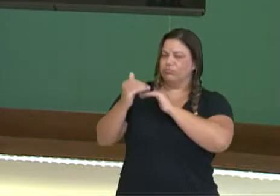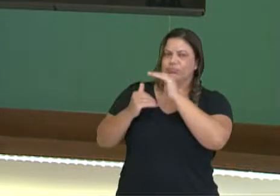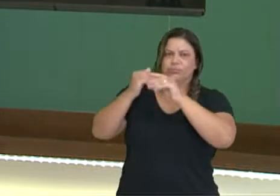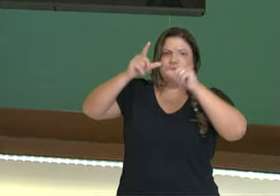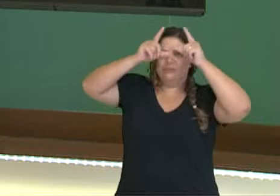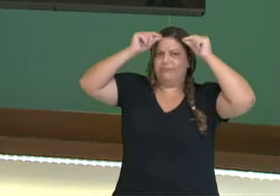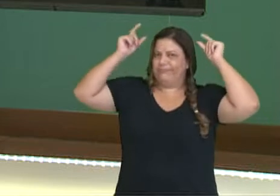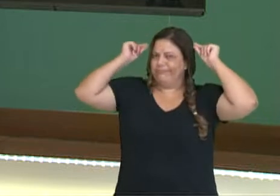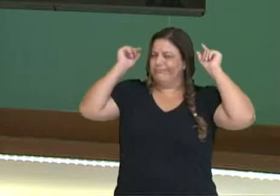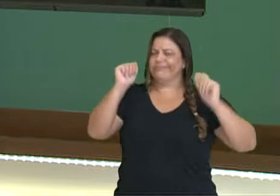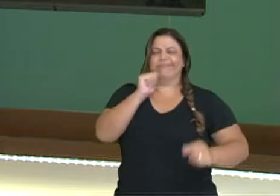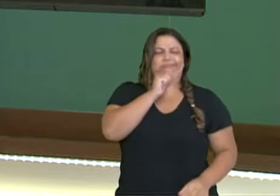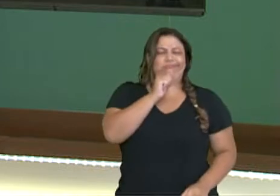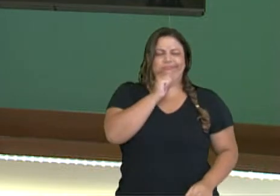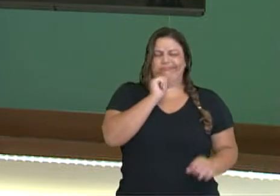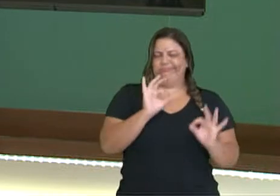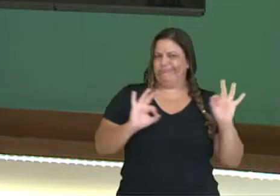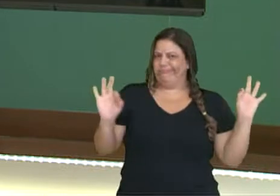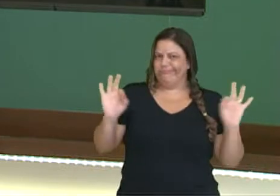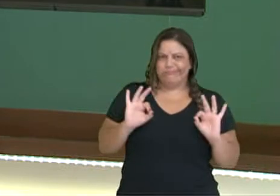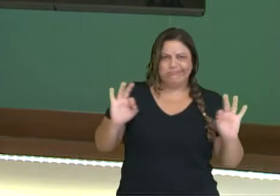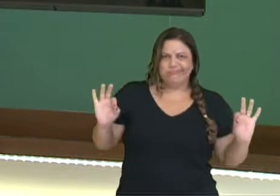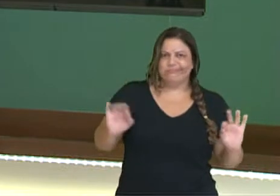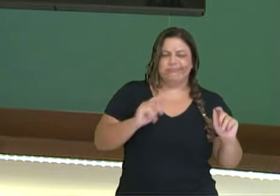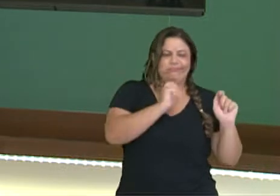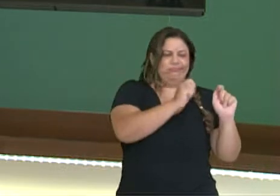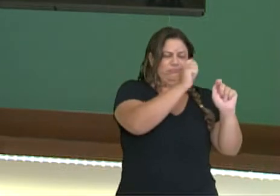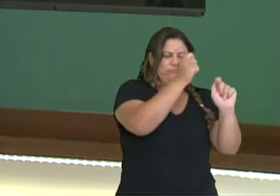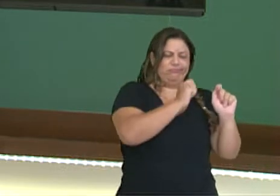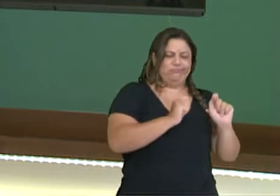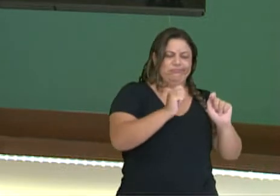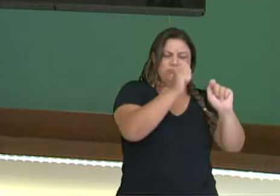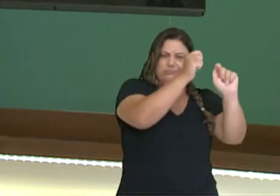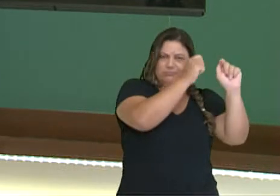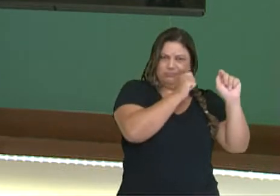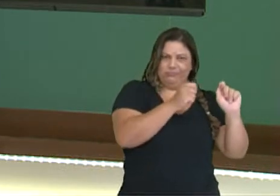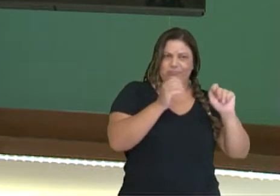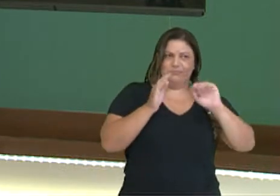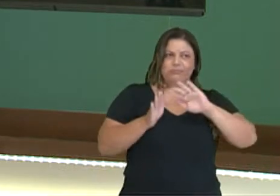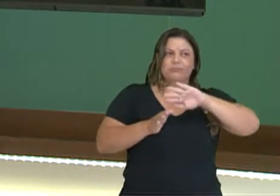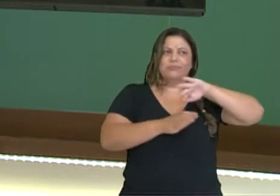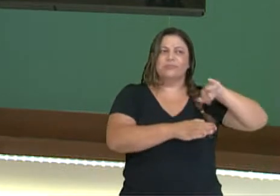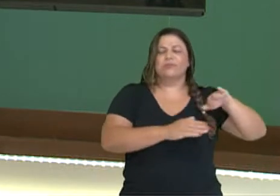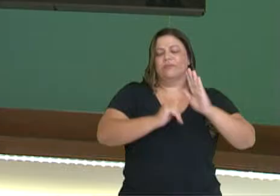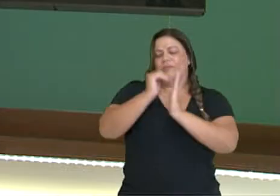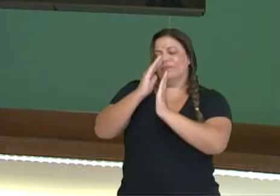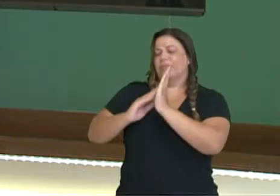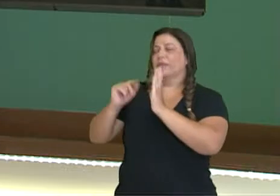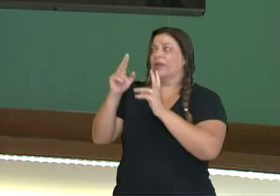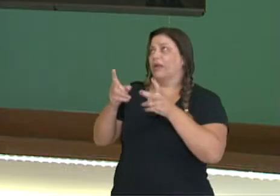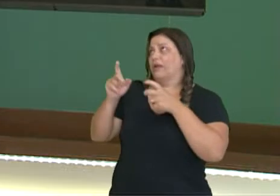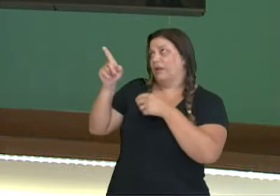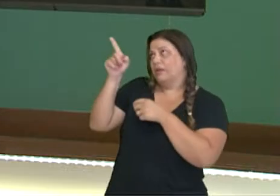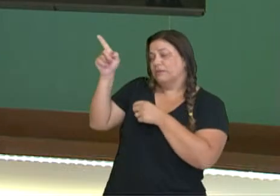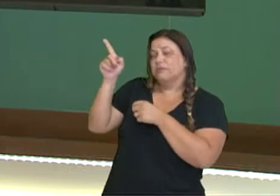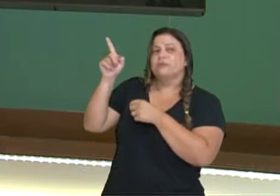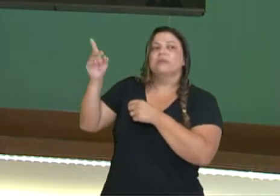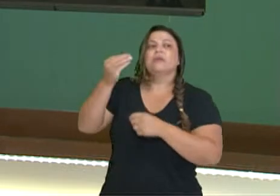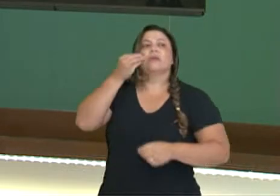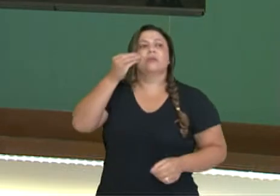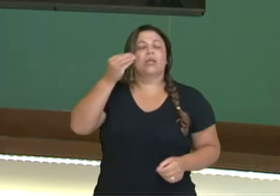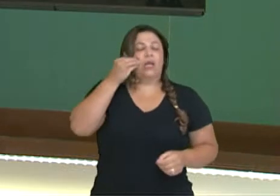tinham feito na pintura. Os gregos eram muito mais a escultura. Você tem a tentativa de